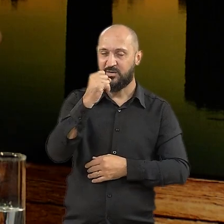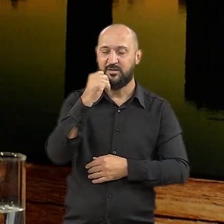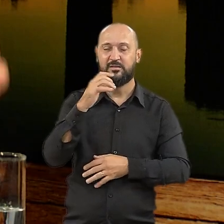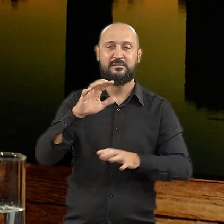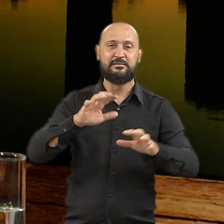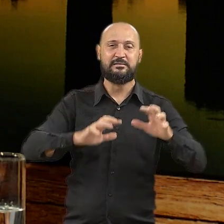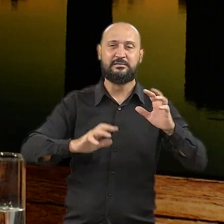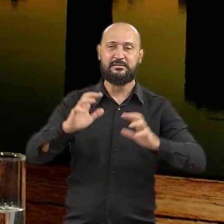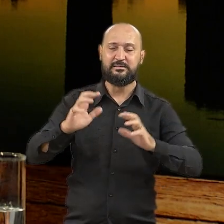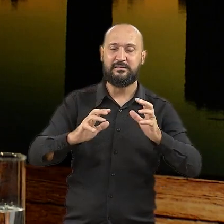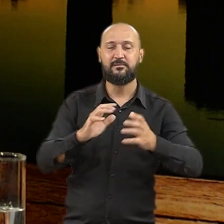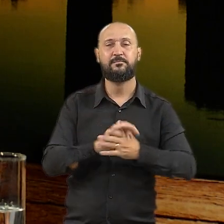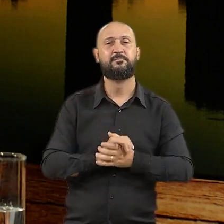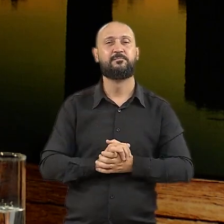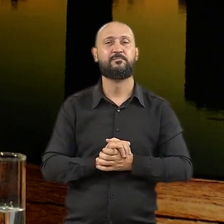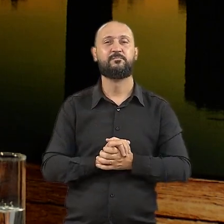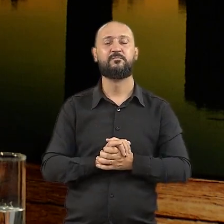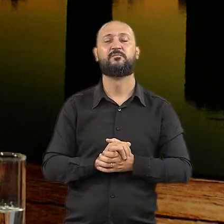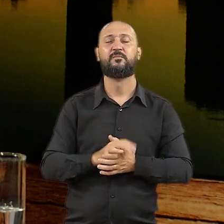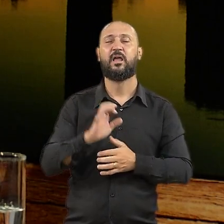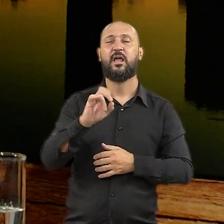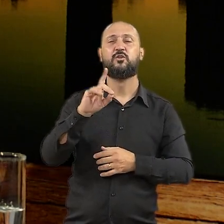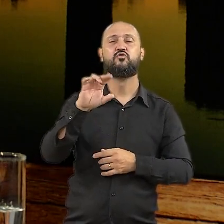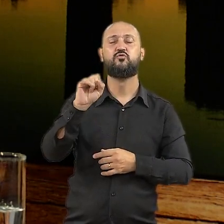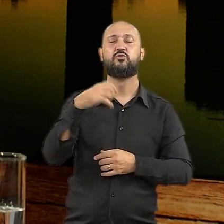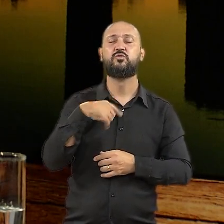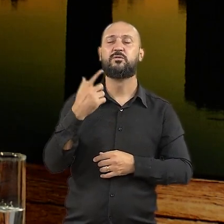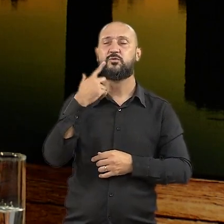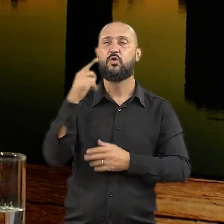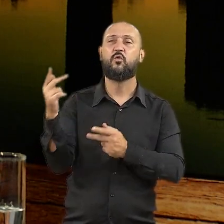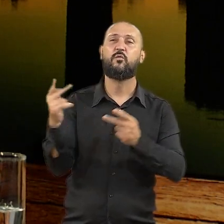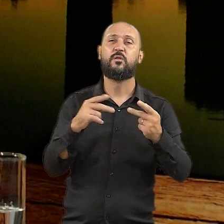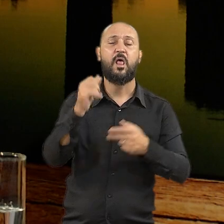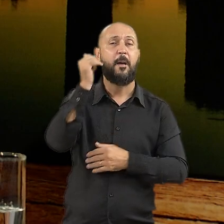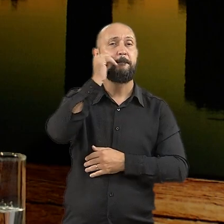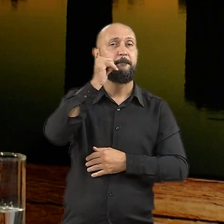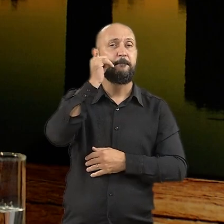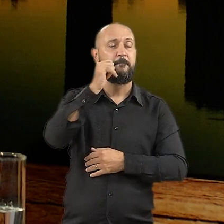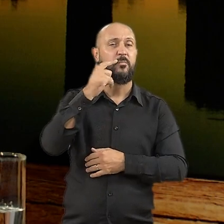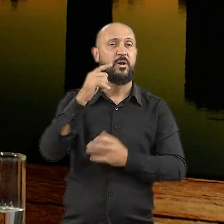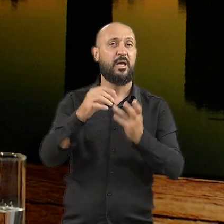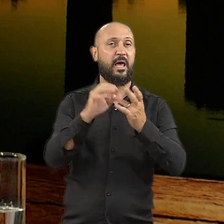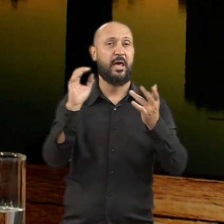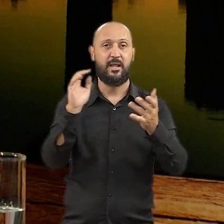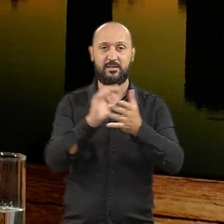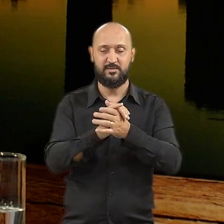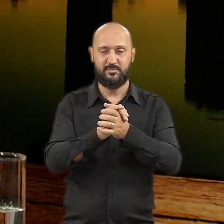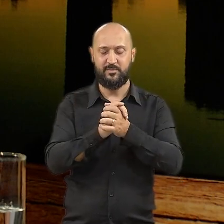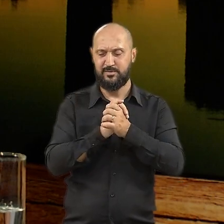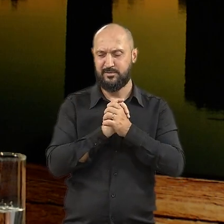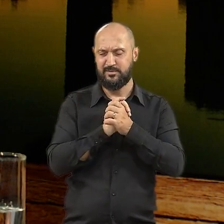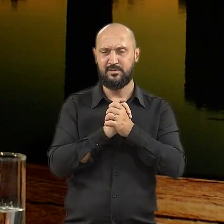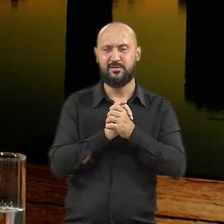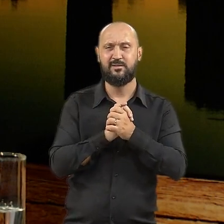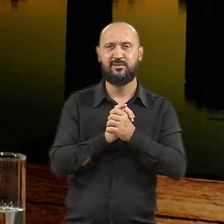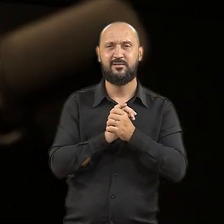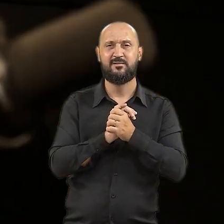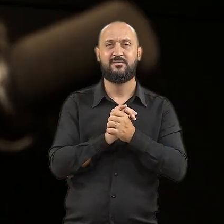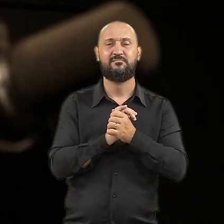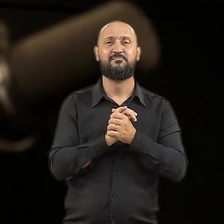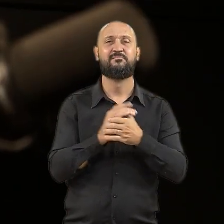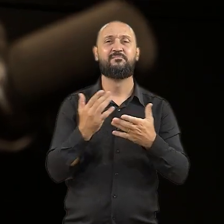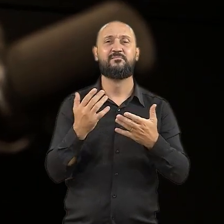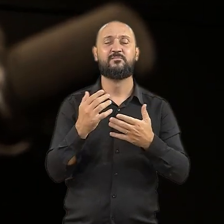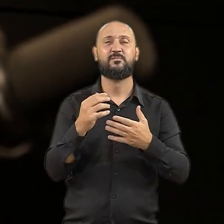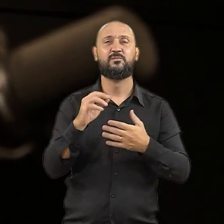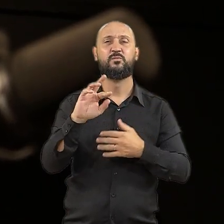assim, o clima. E aí o Ederson Graneto tinha convidado uma moça que era a esposa